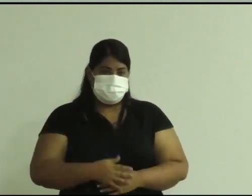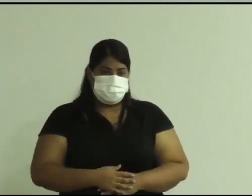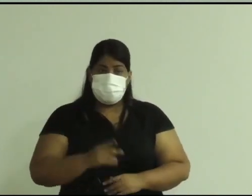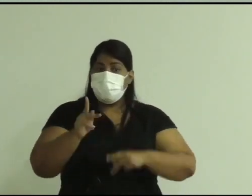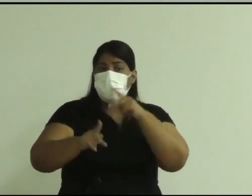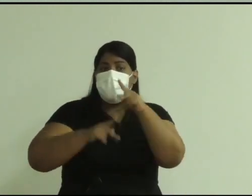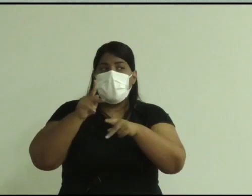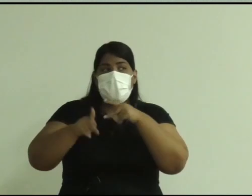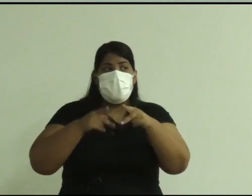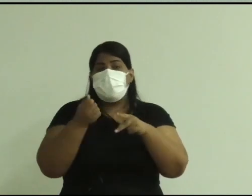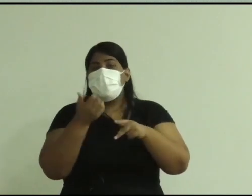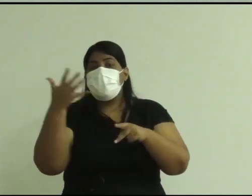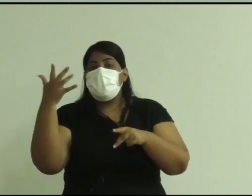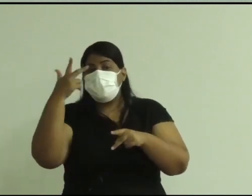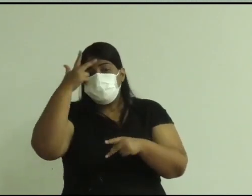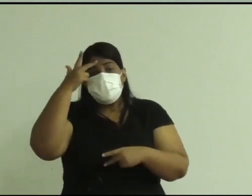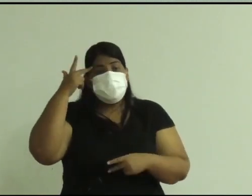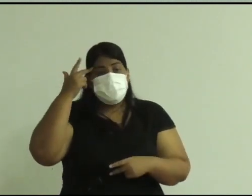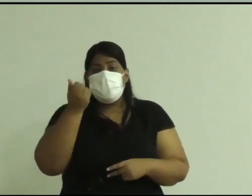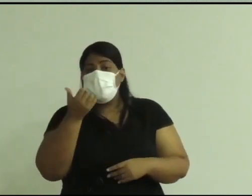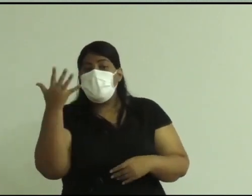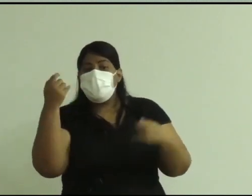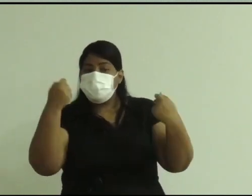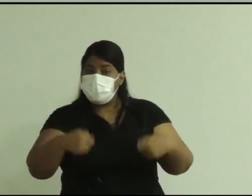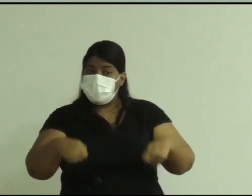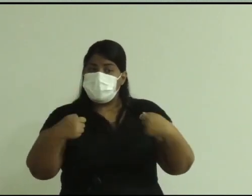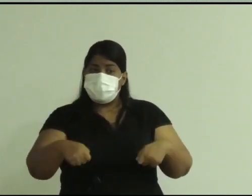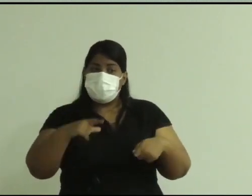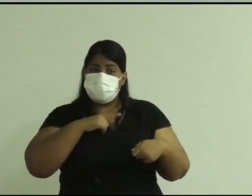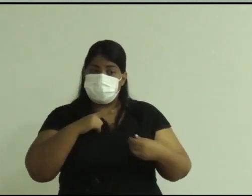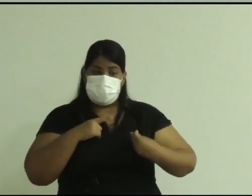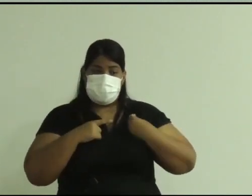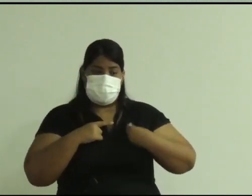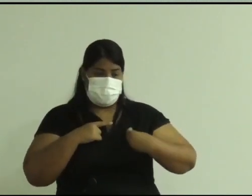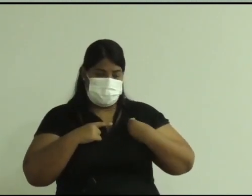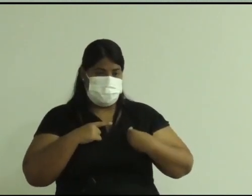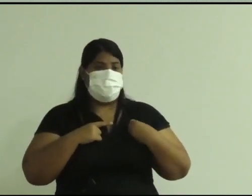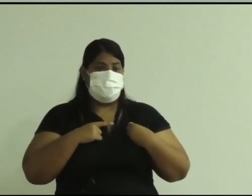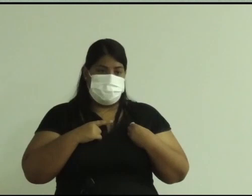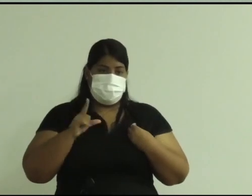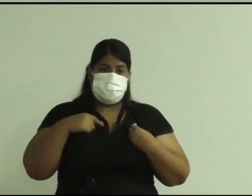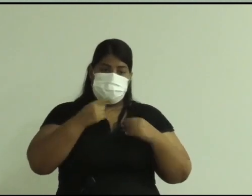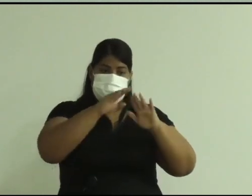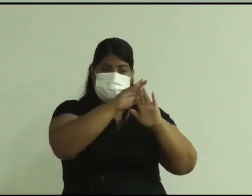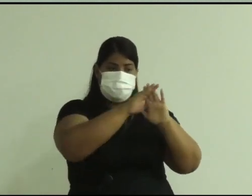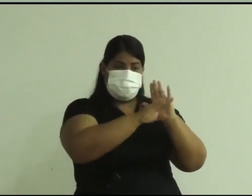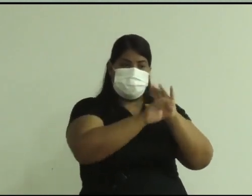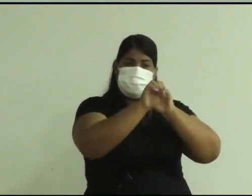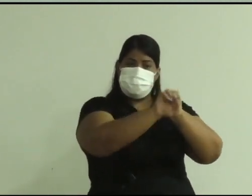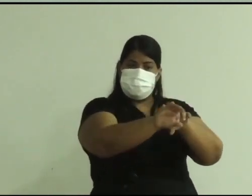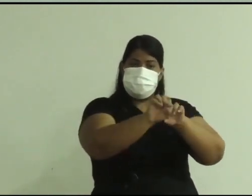povos, populações, pessoas precisam estar presentes nos nossos planos de ensino, não